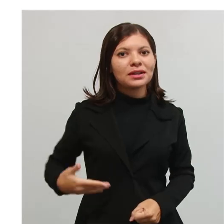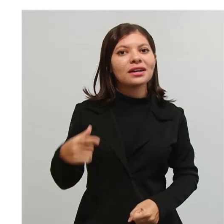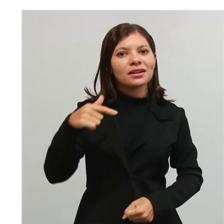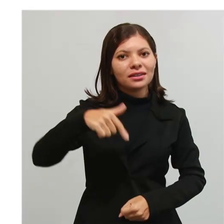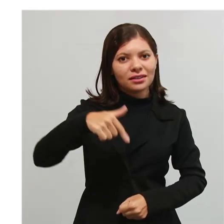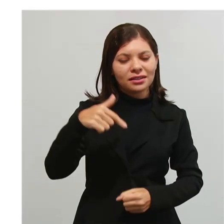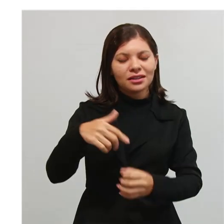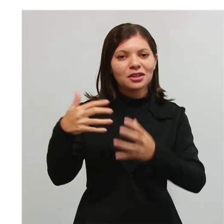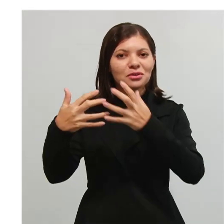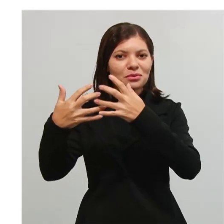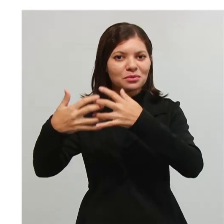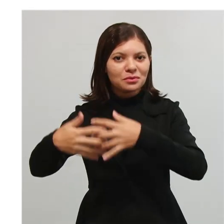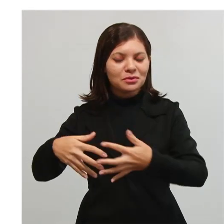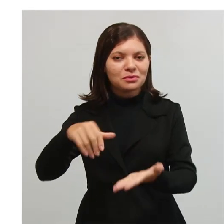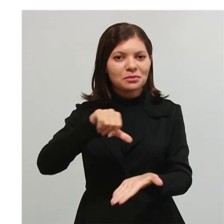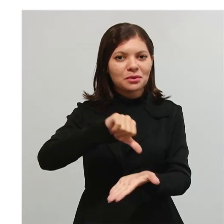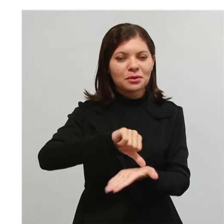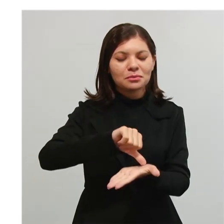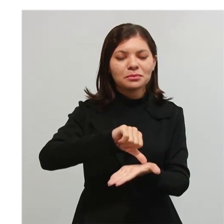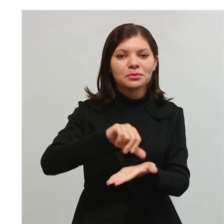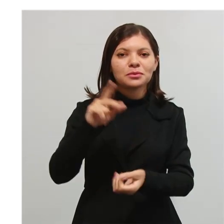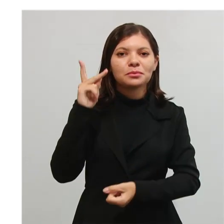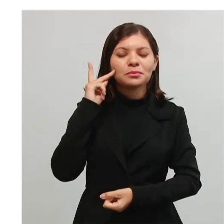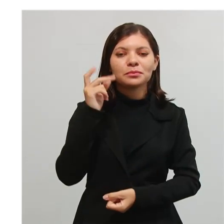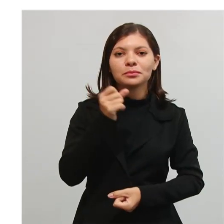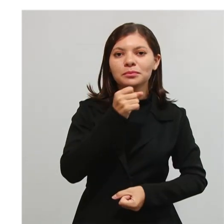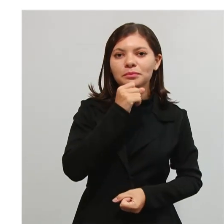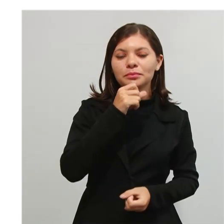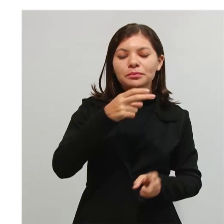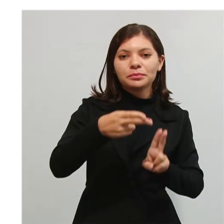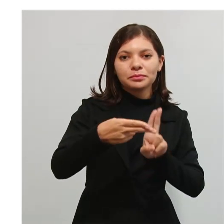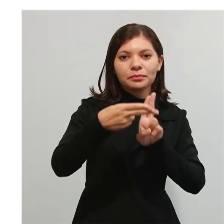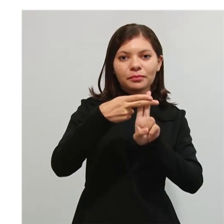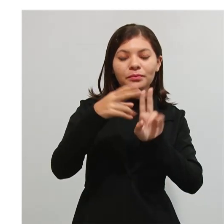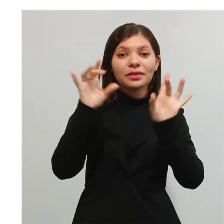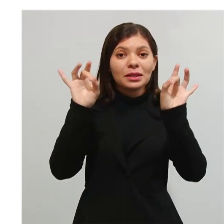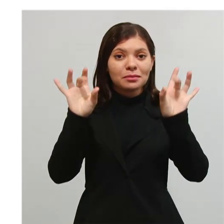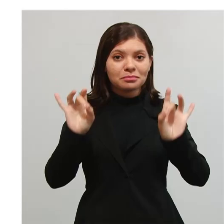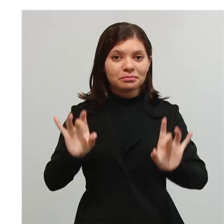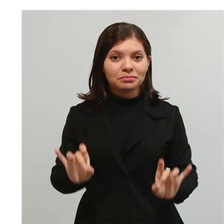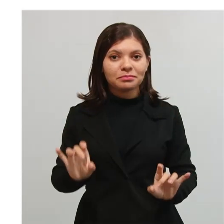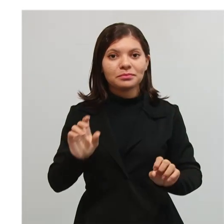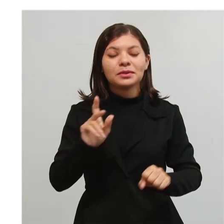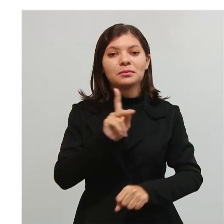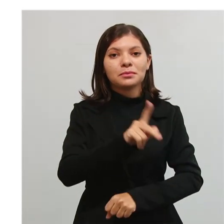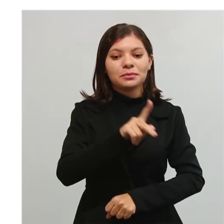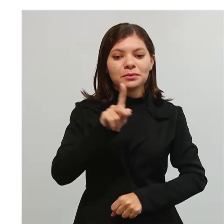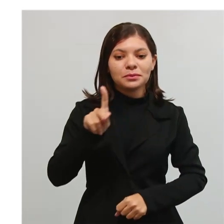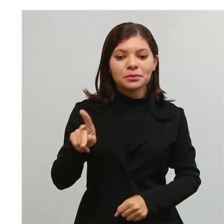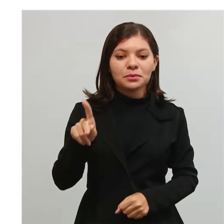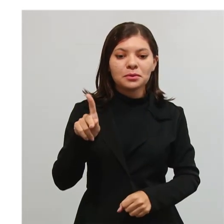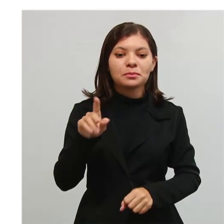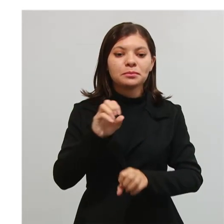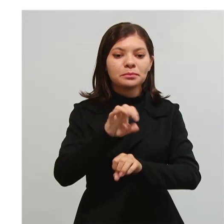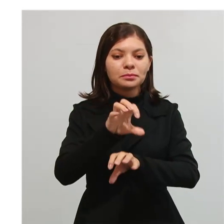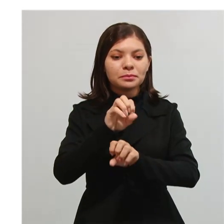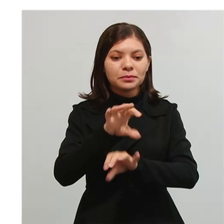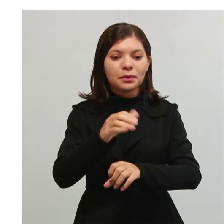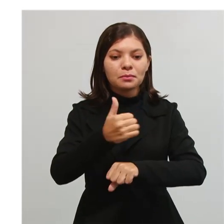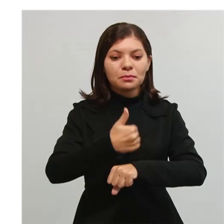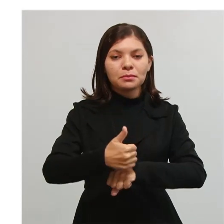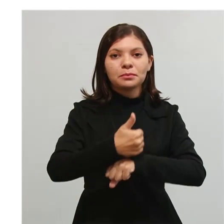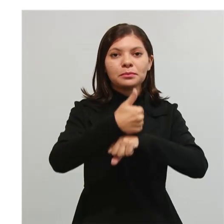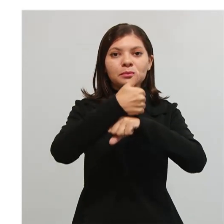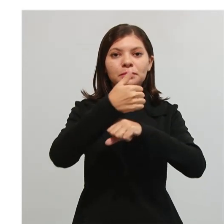Campus Porto Velho zona norte sou especialista em docência para educação profissional e tecnológica